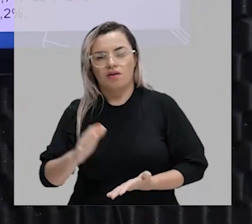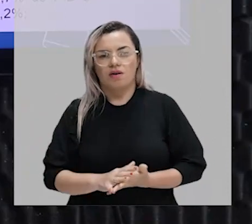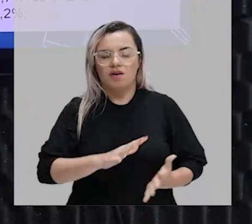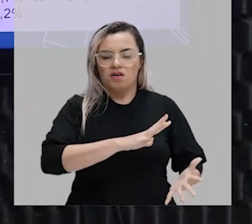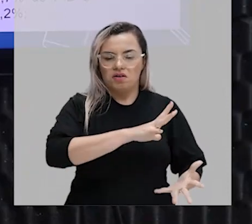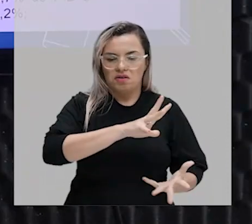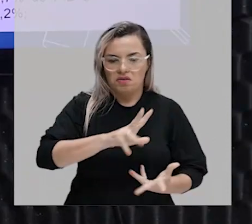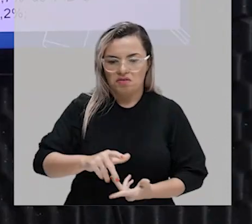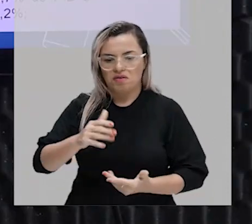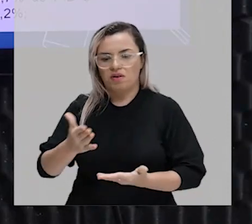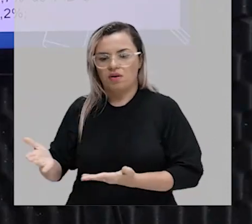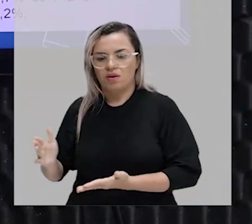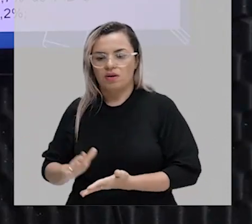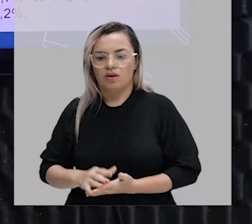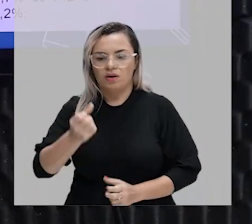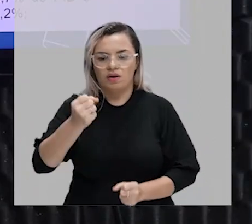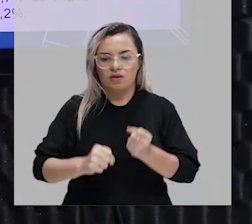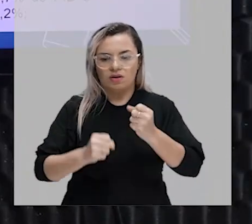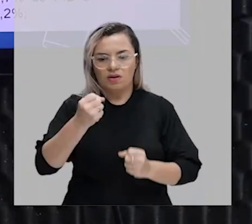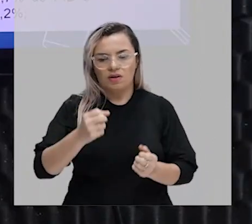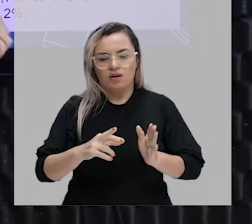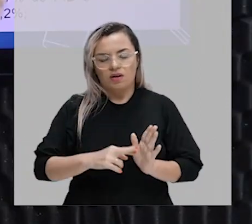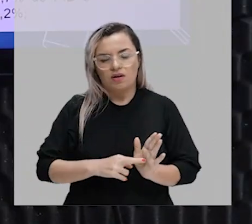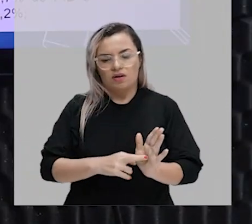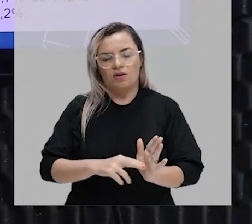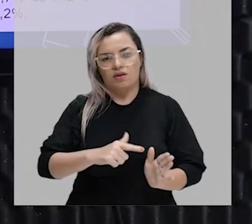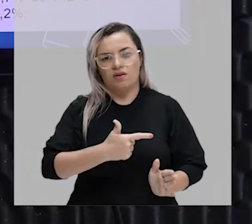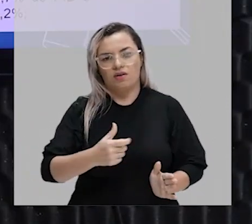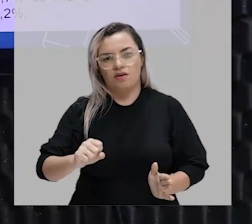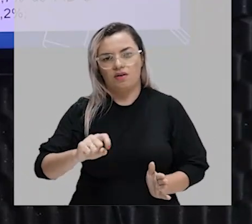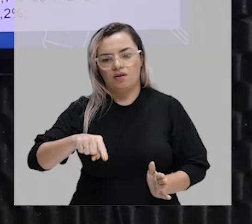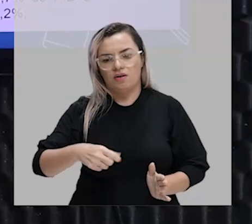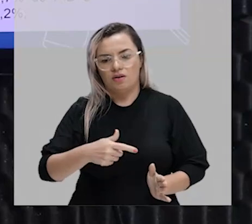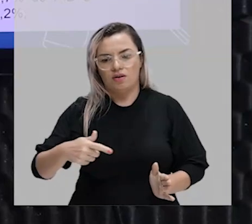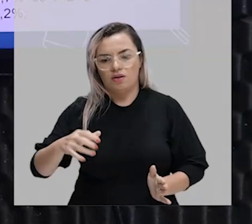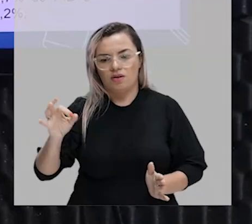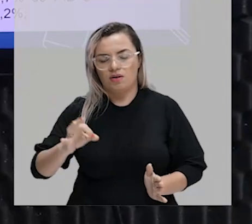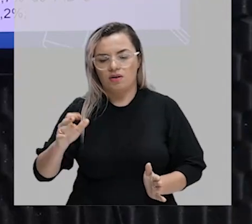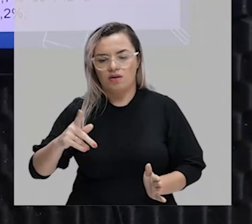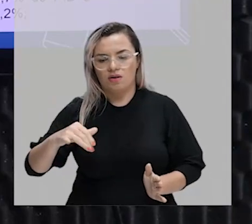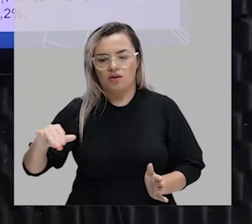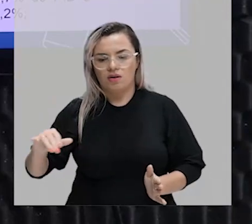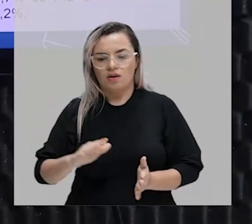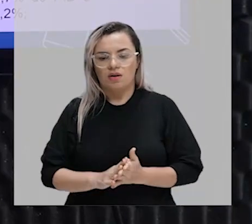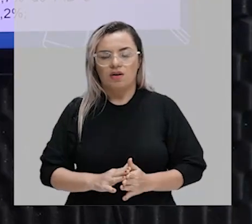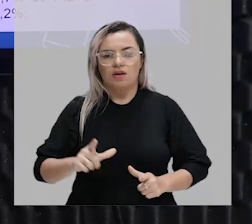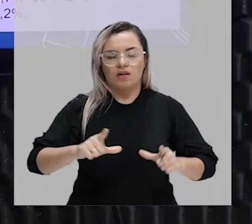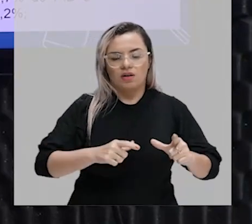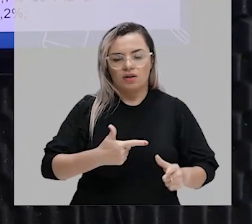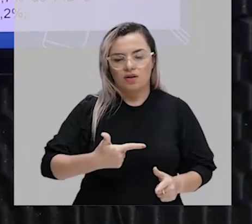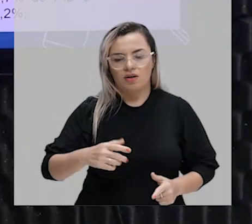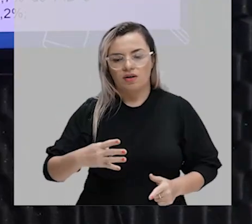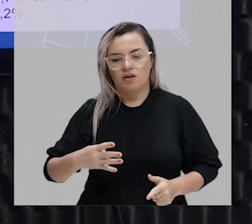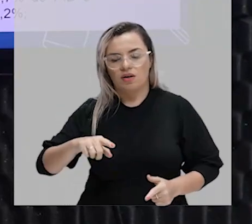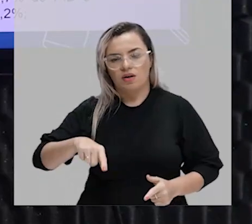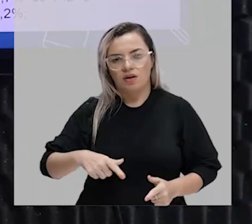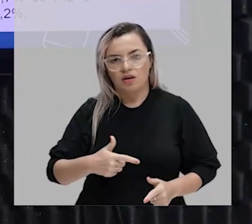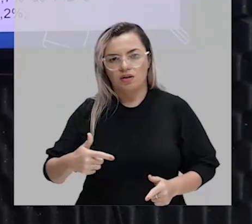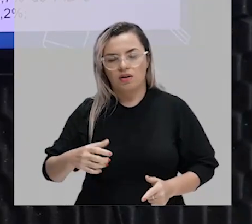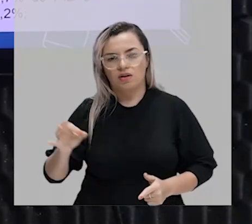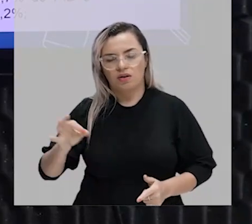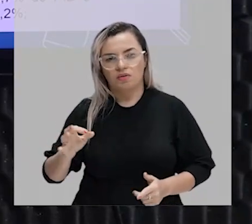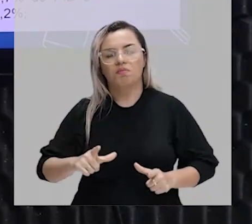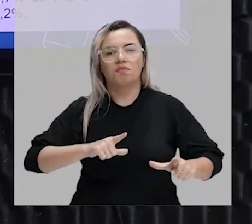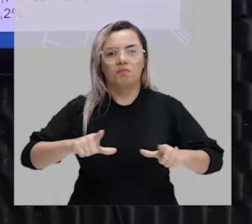tá certo? O setor industrial japonês, galera, ele vai representar 28% do PIB e empregar aí 24% dessa